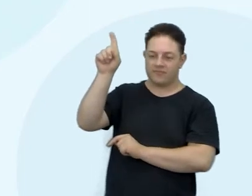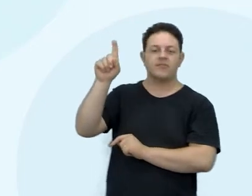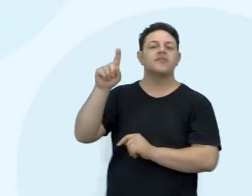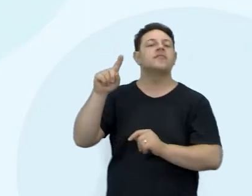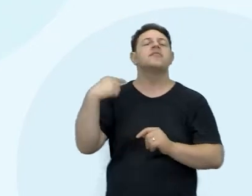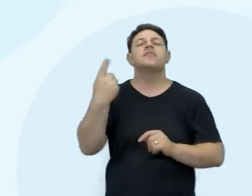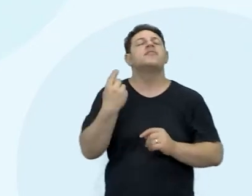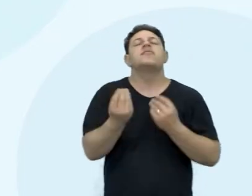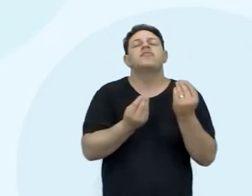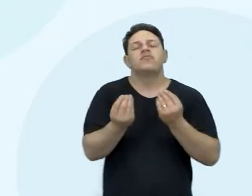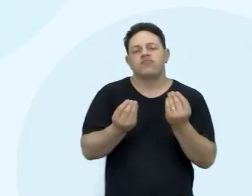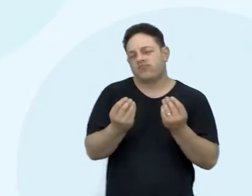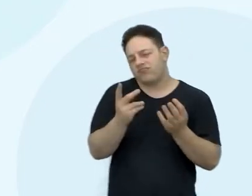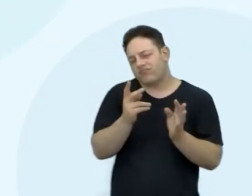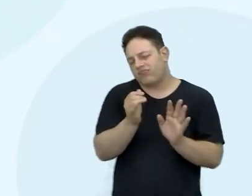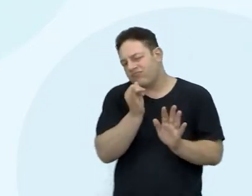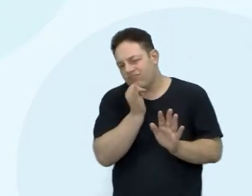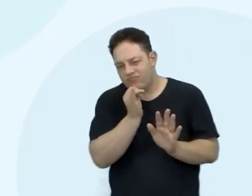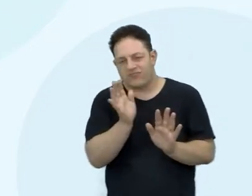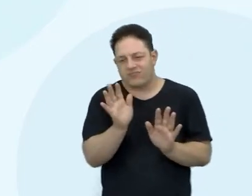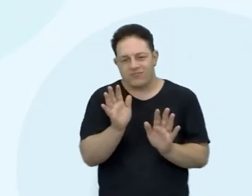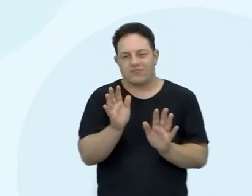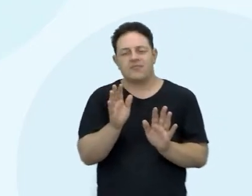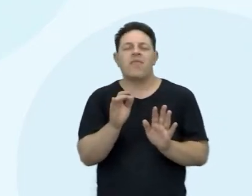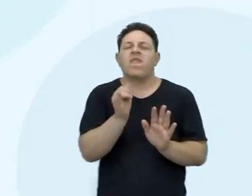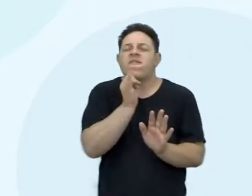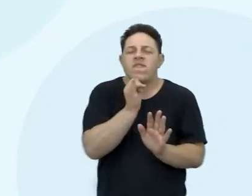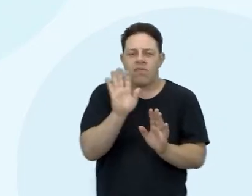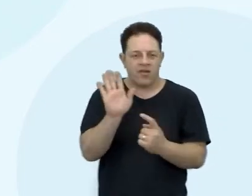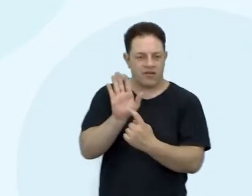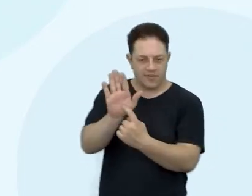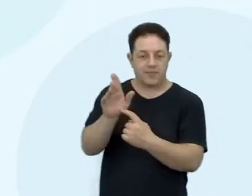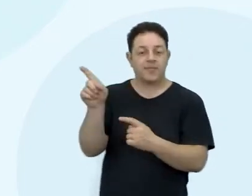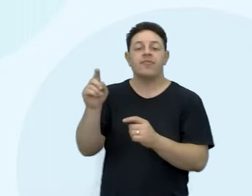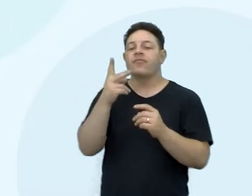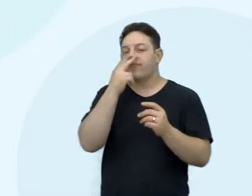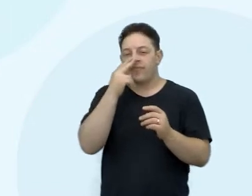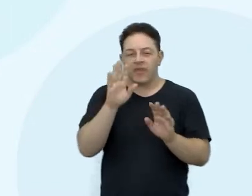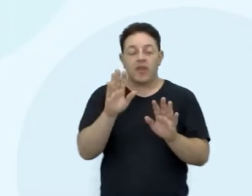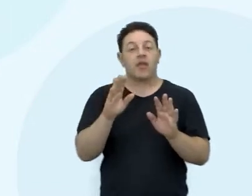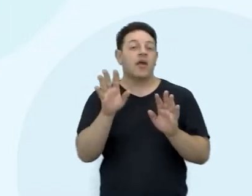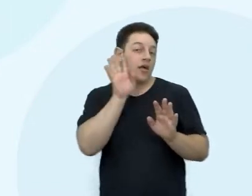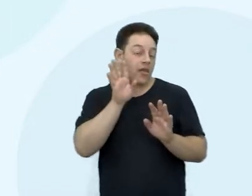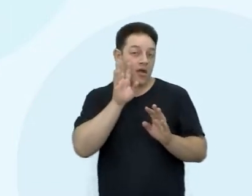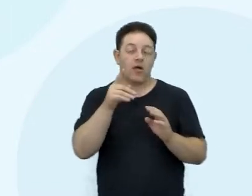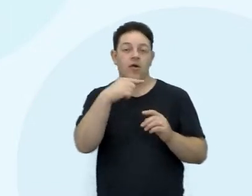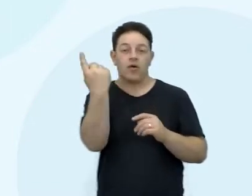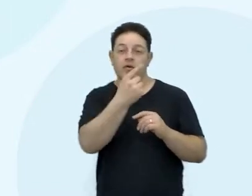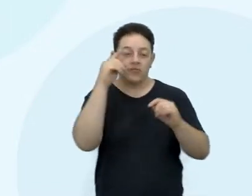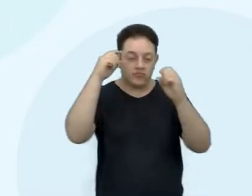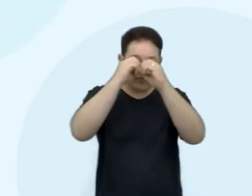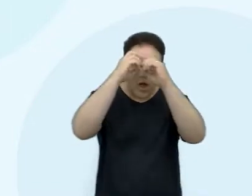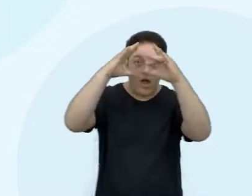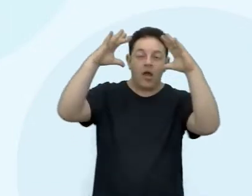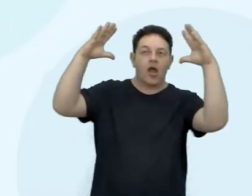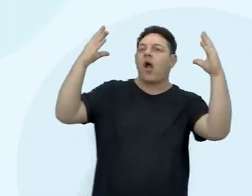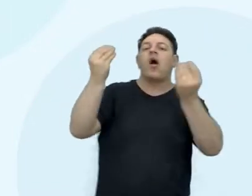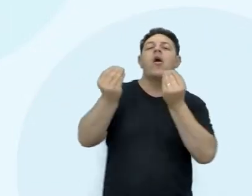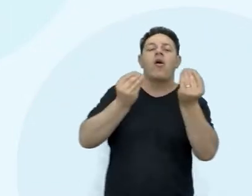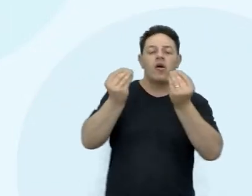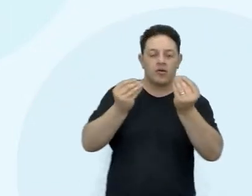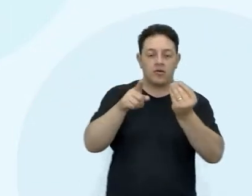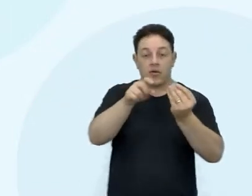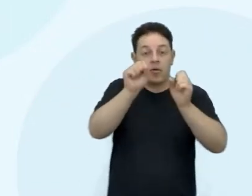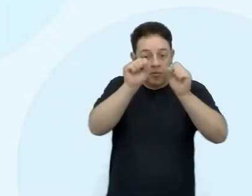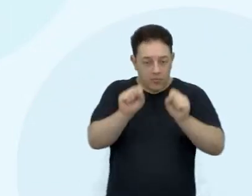de uma forma, fizemos uma simulação, né, mas a gente colocou de uma maneira bem legal. O quê? A gente falou assim, olha, você pode